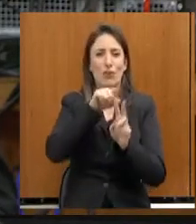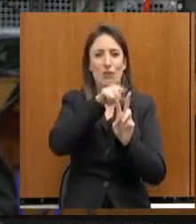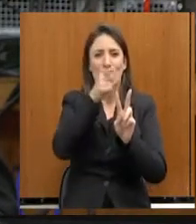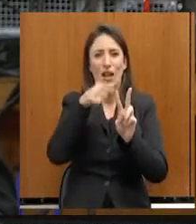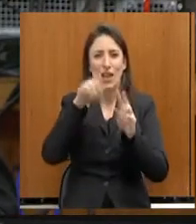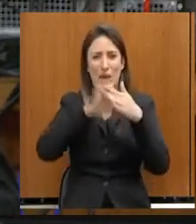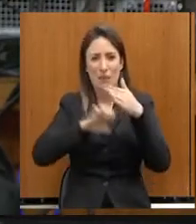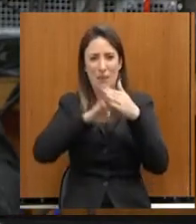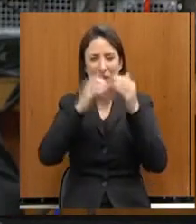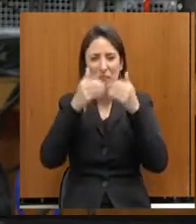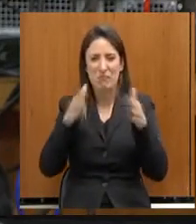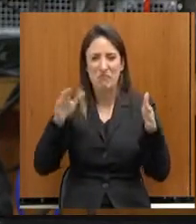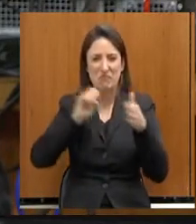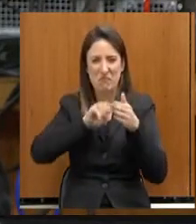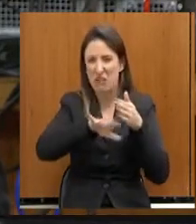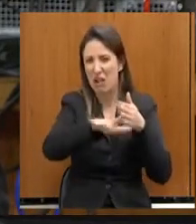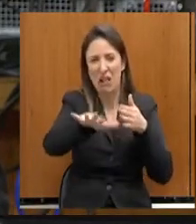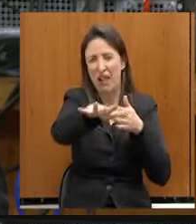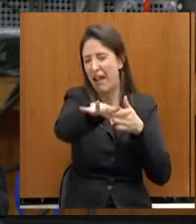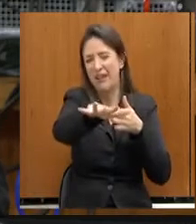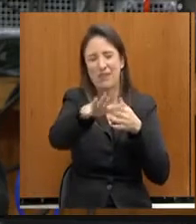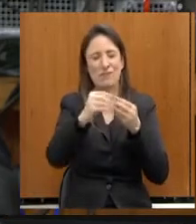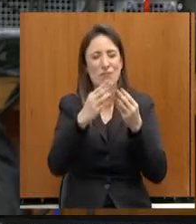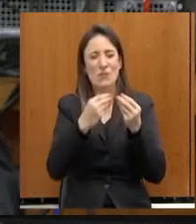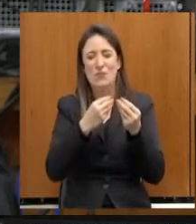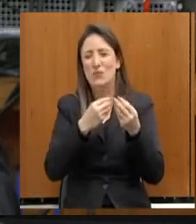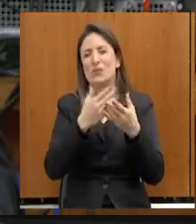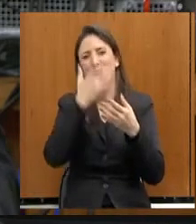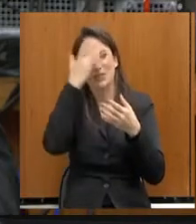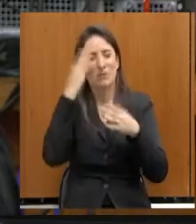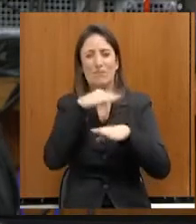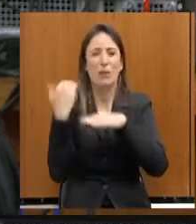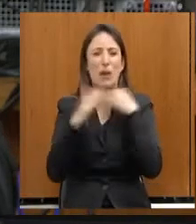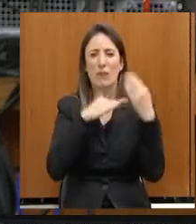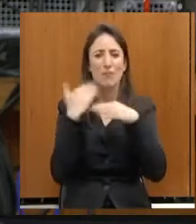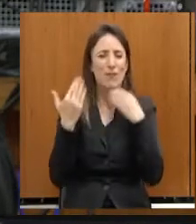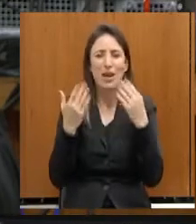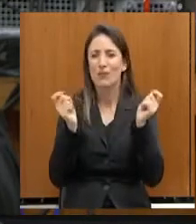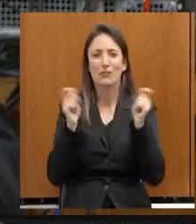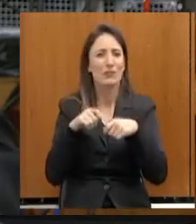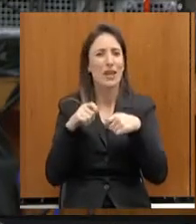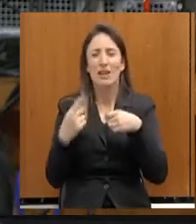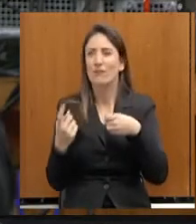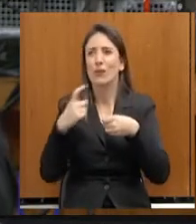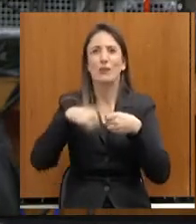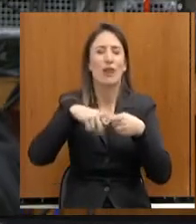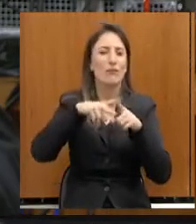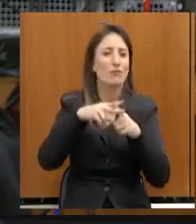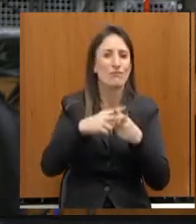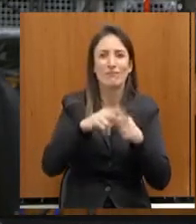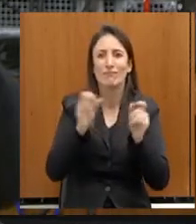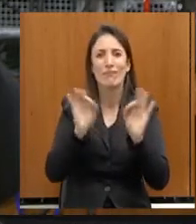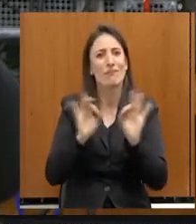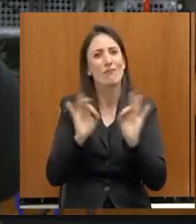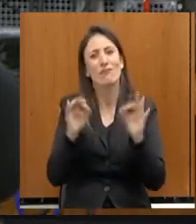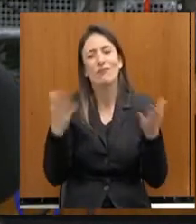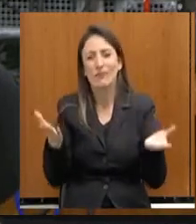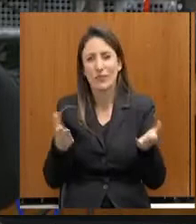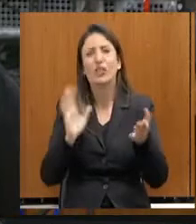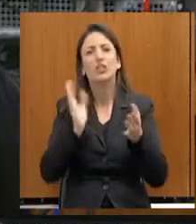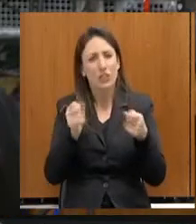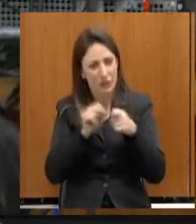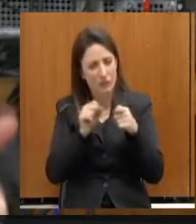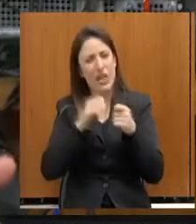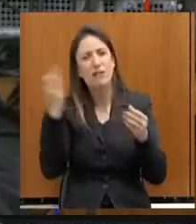alguma né as vidas que foram ali sem fadas Mas de forma contundente rápida né já foi ajuizado ação de